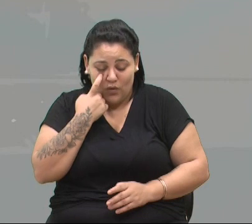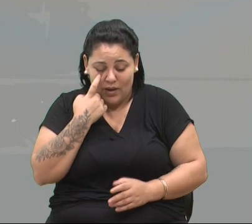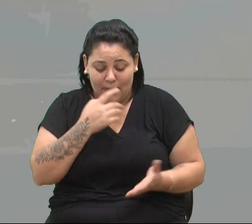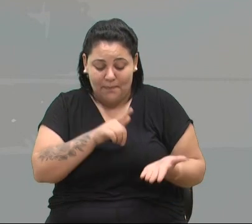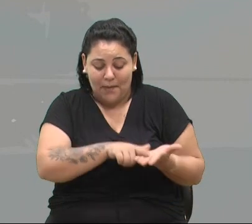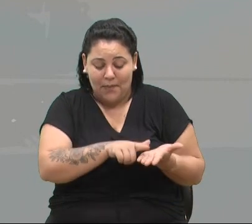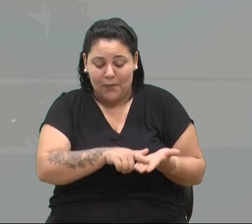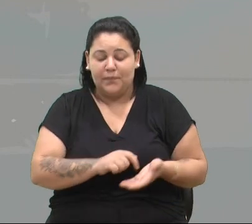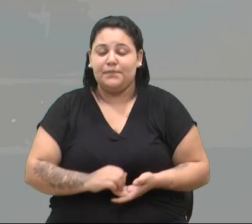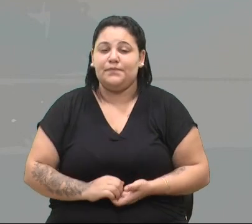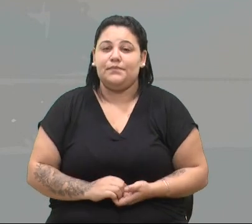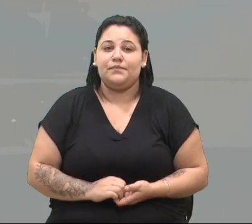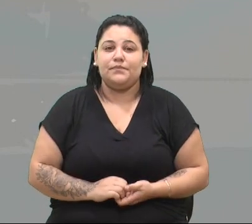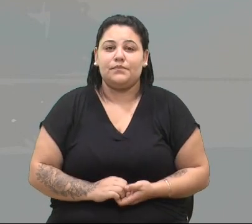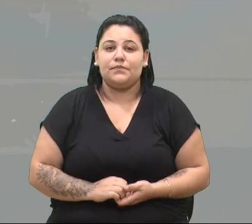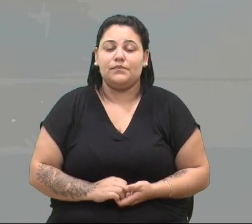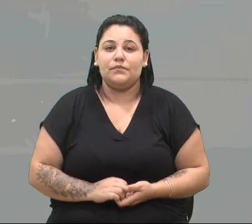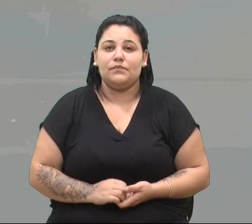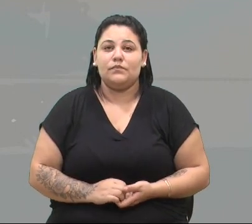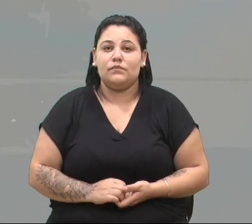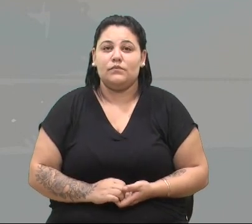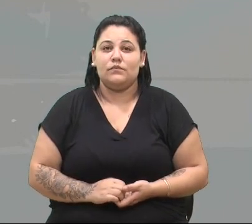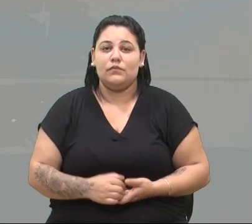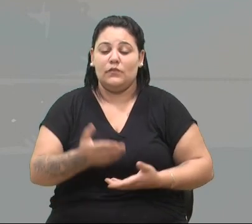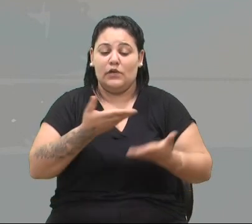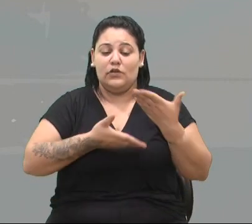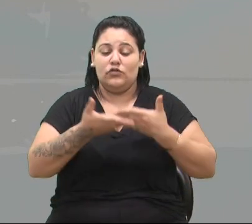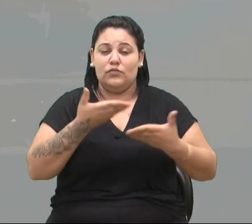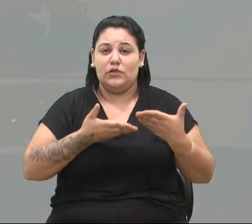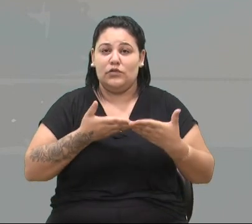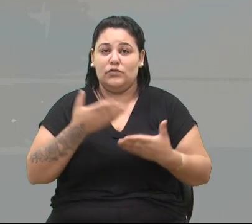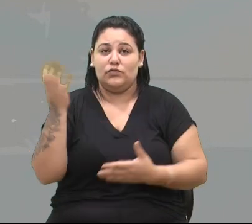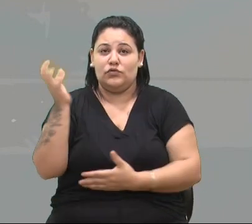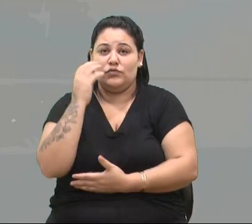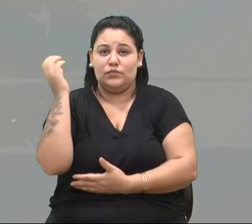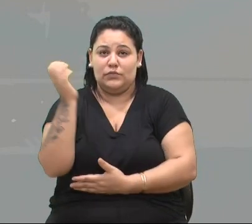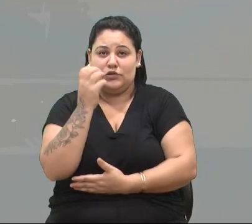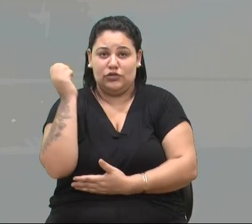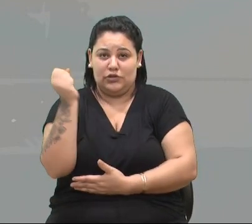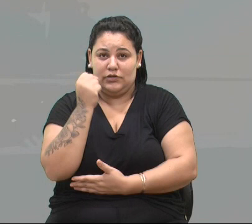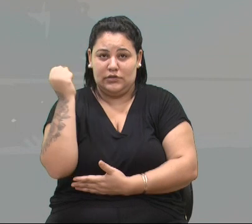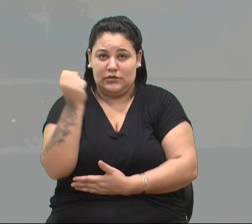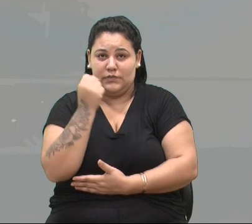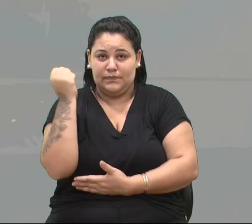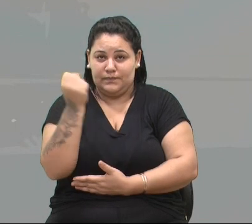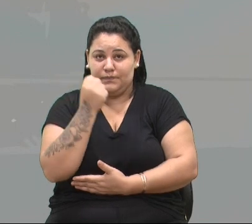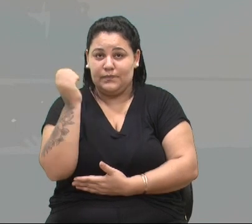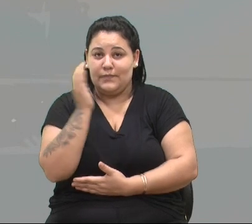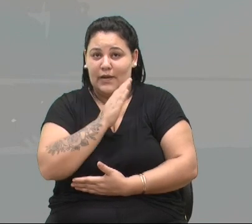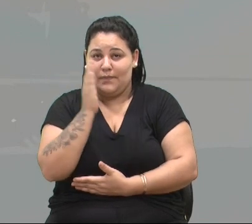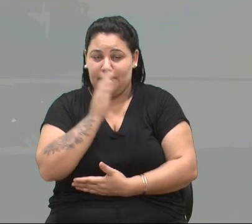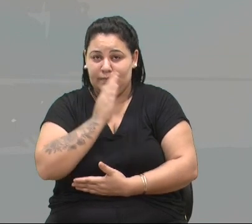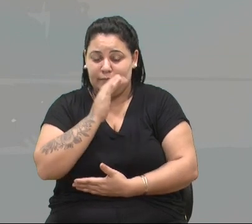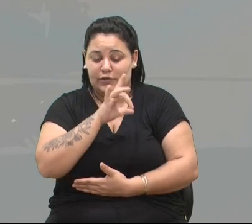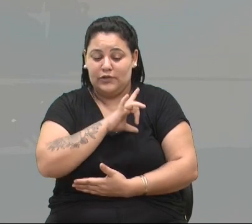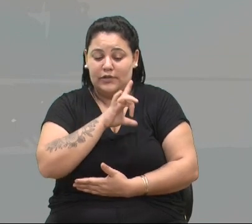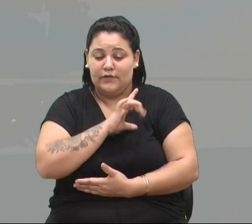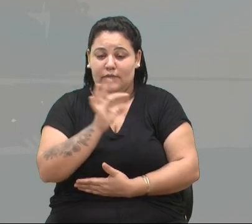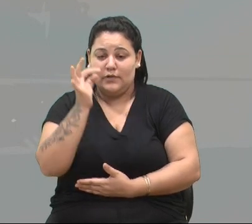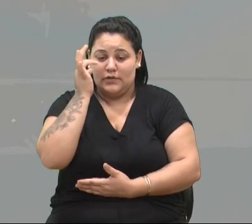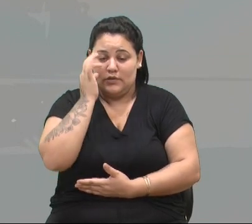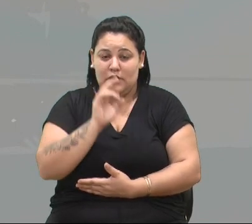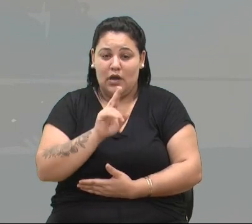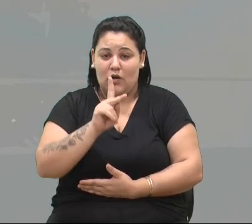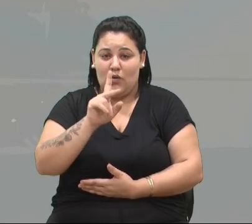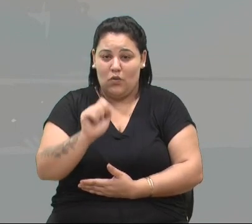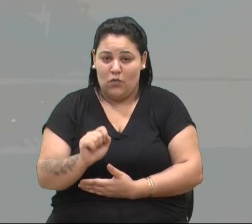reflexo. Atendimentos de urgência e emergência da UPA Central e da UPA Zona Norte. A gente teve na UPA Central 153